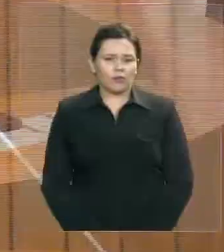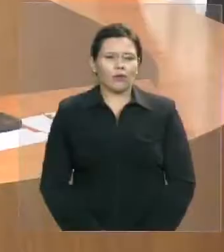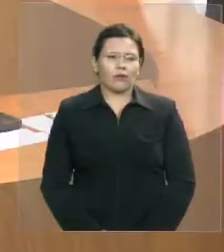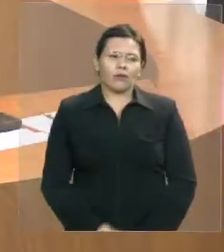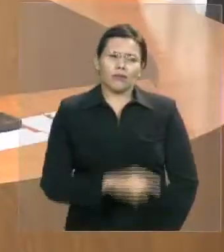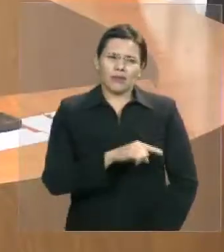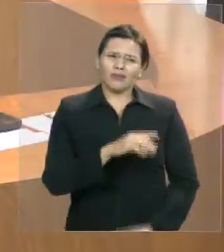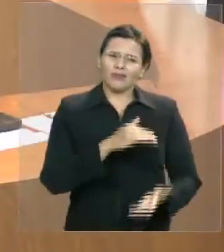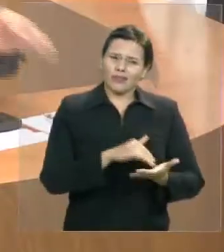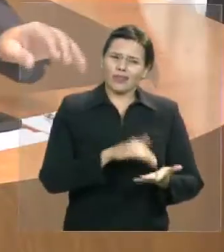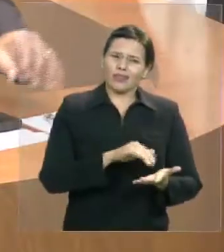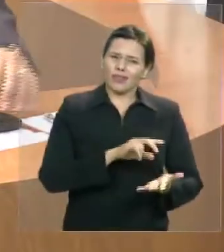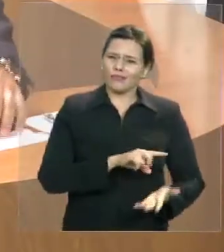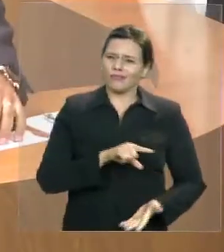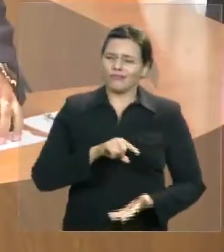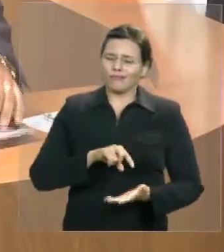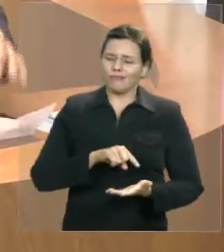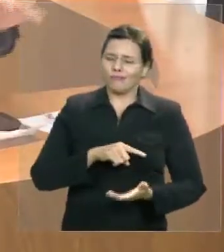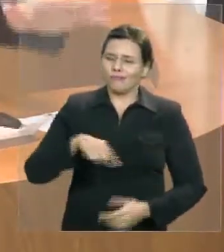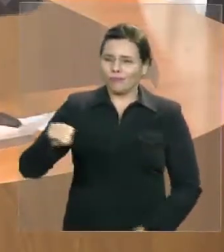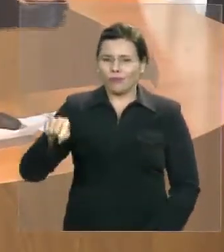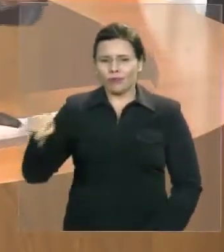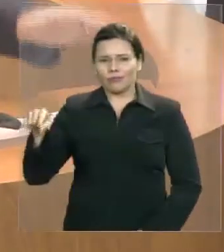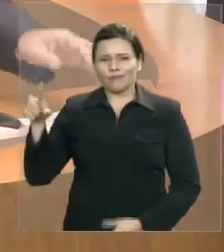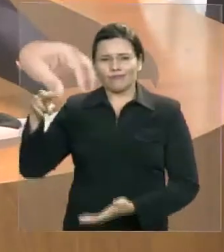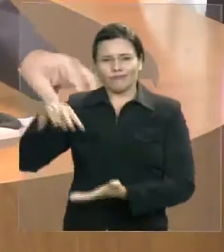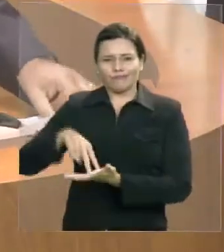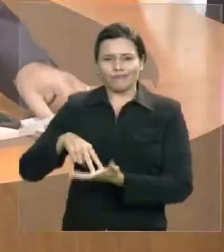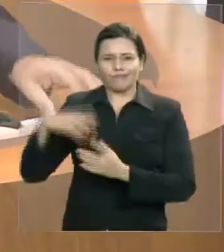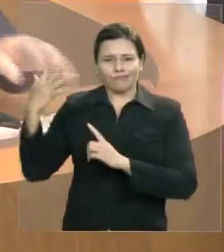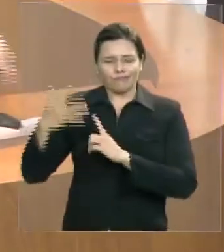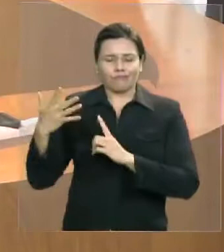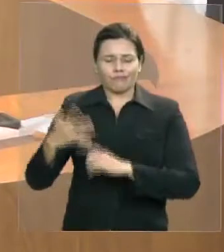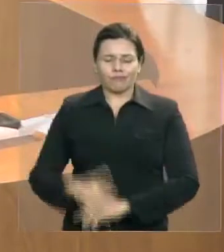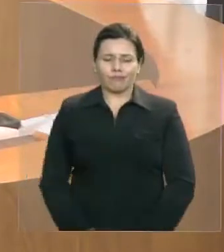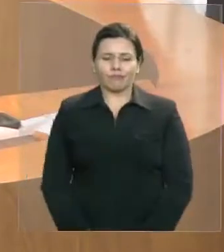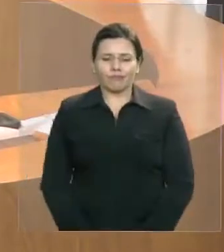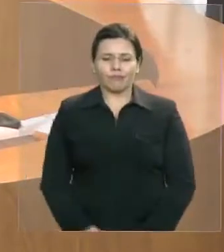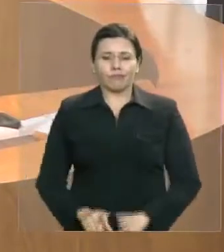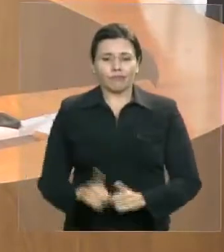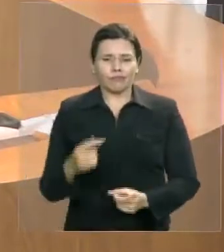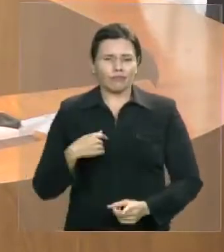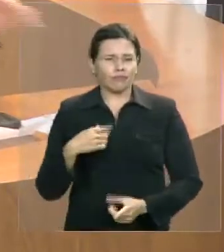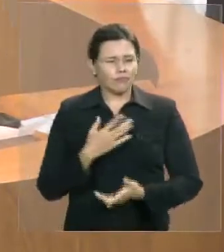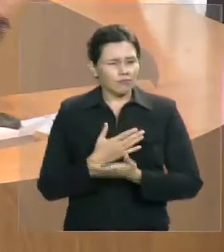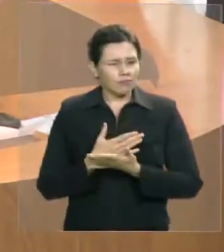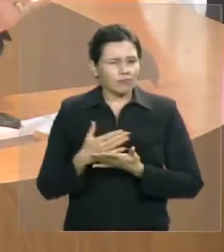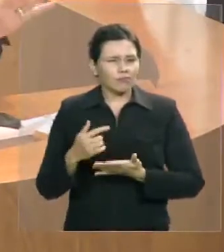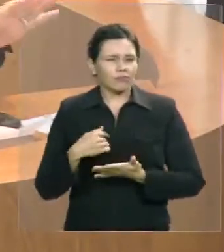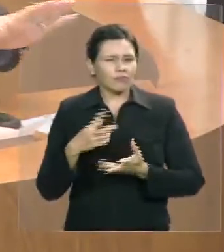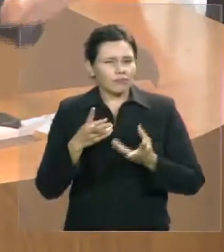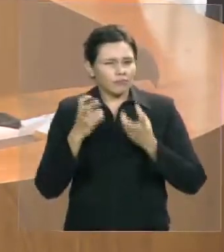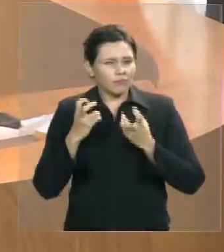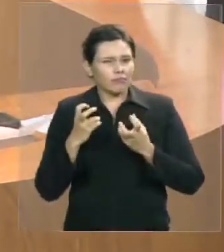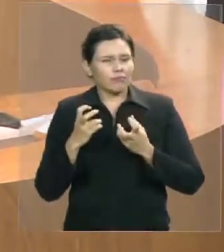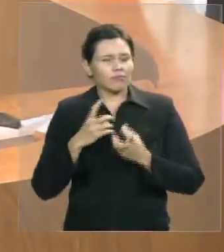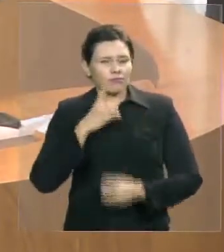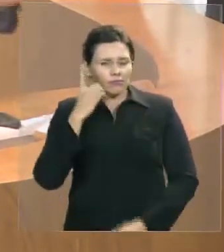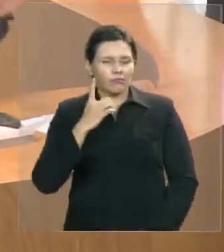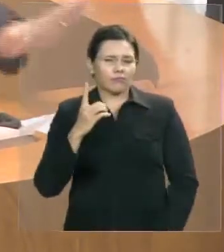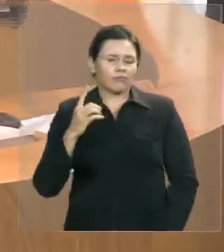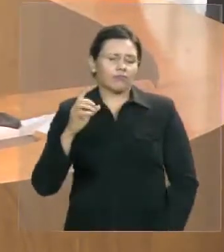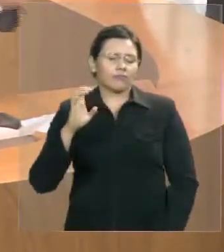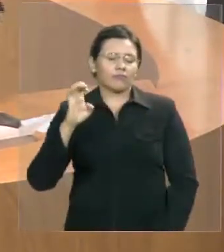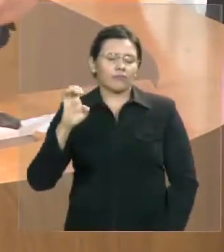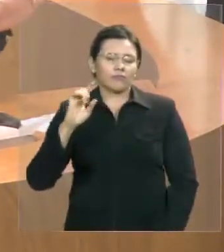aí, deputado Antônio Pereira, a gente começa a ver o prefeito Edvaldo Holanda, deputado Hélio, querer ganhar a eleição.